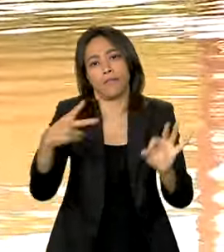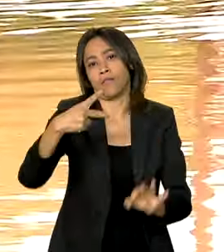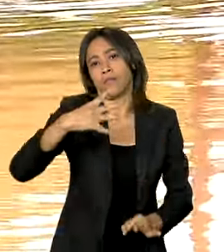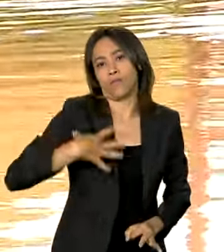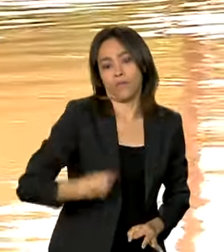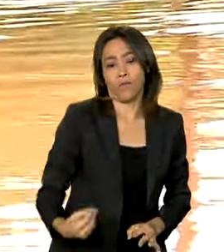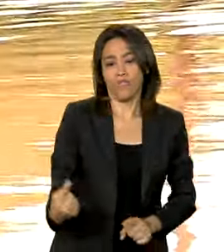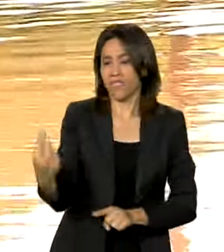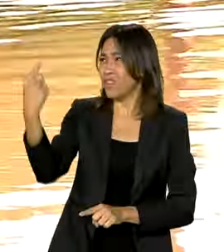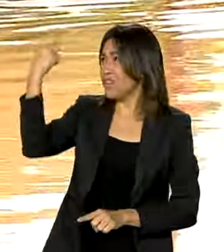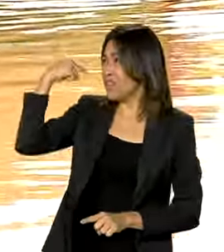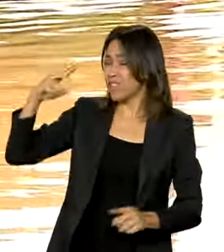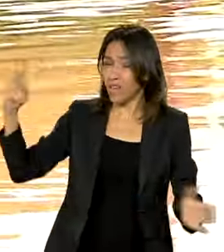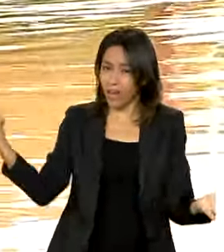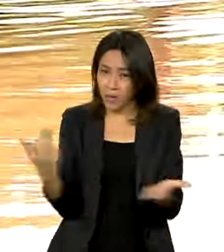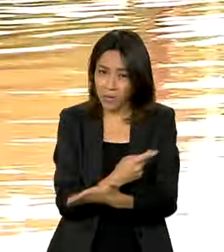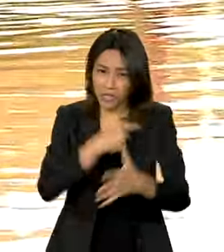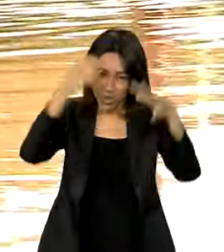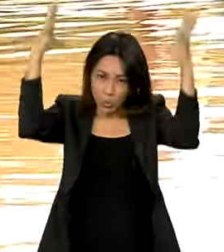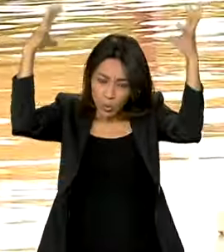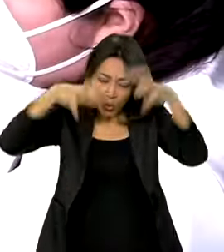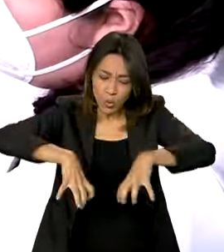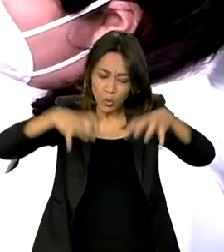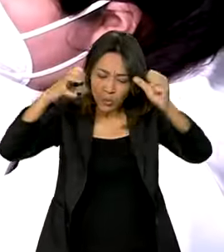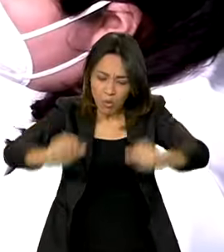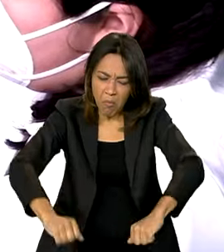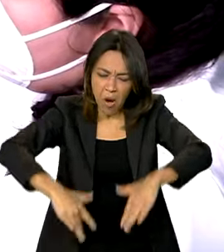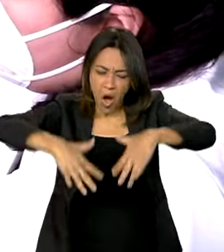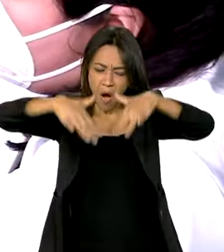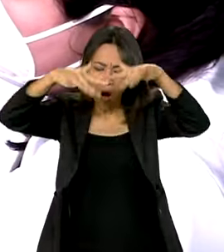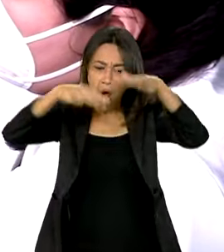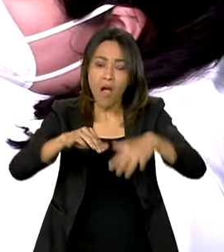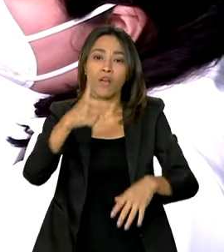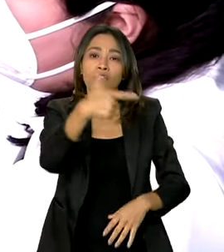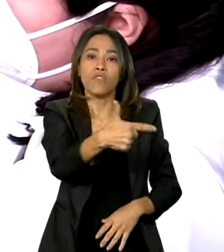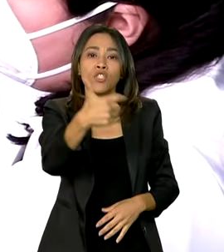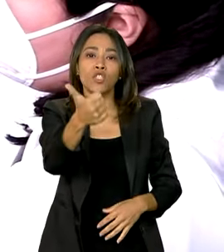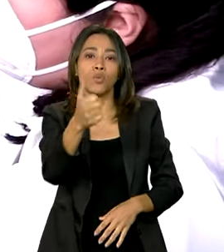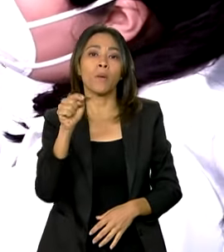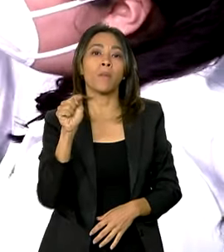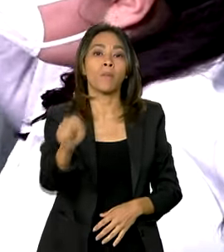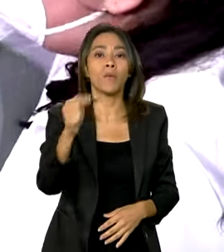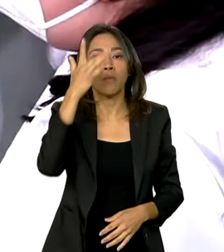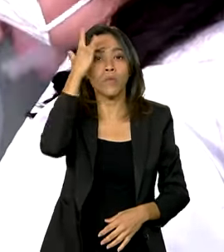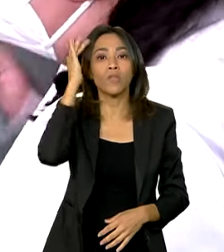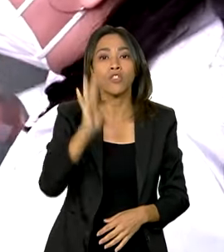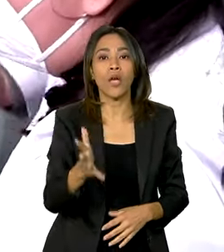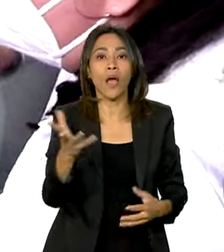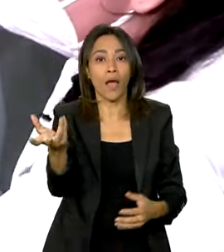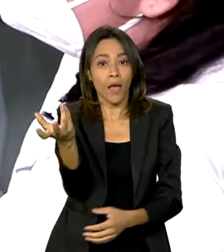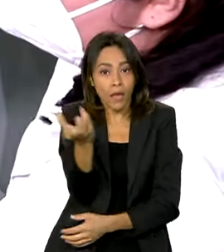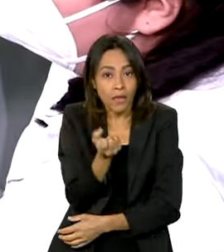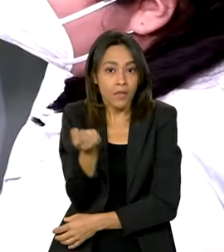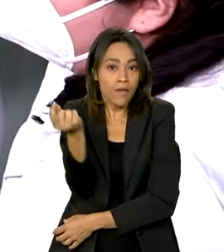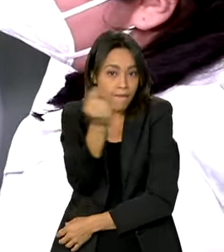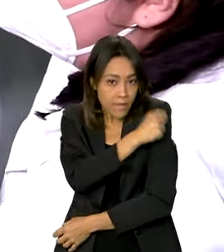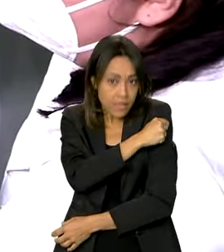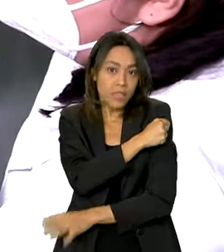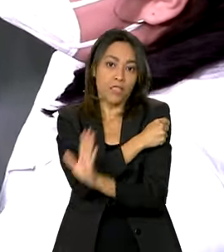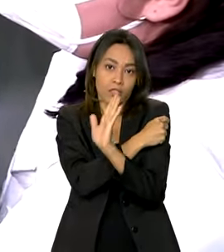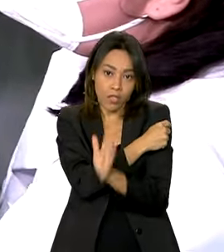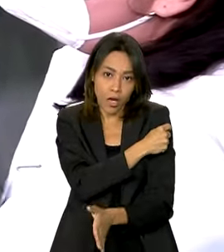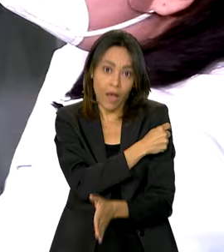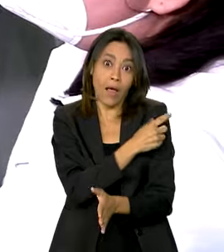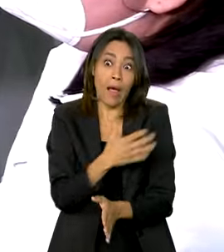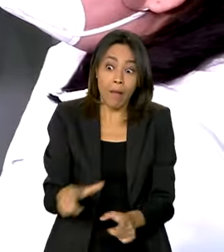início da tragédia climática no Rio Grande do Sul, 21 mil pessoas já receberam vacinas, grande